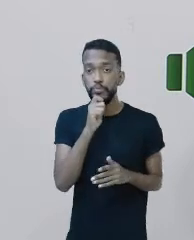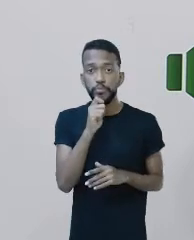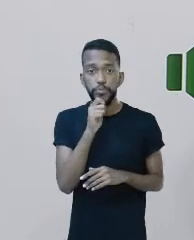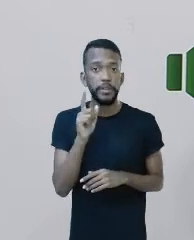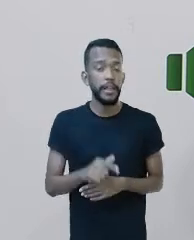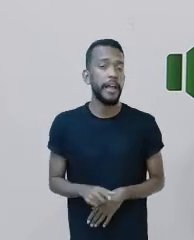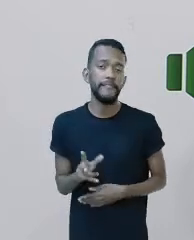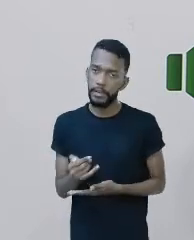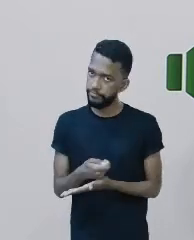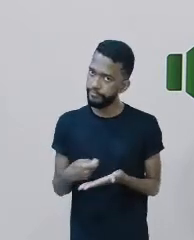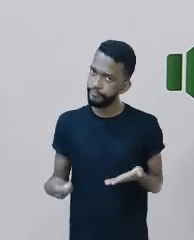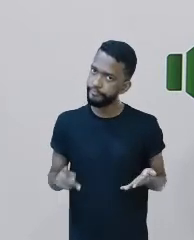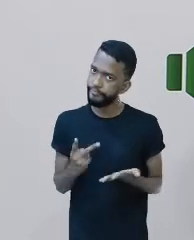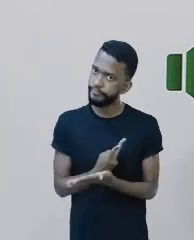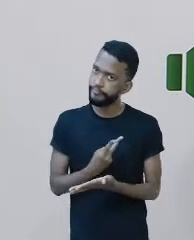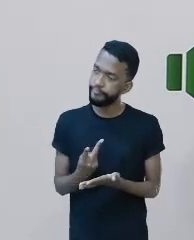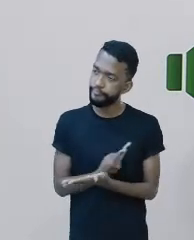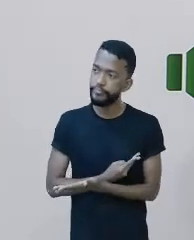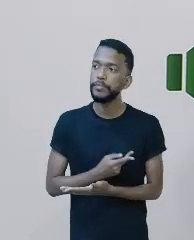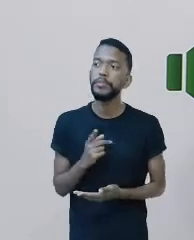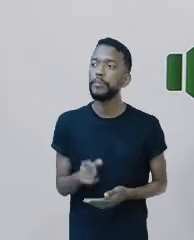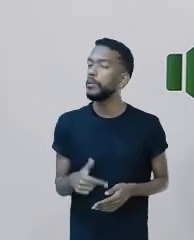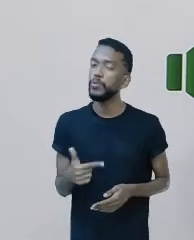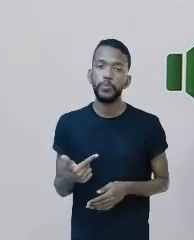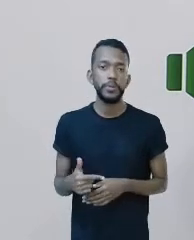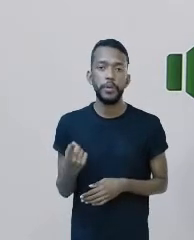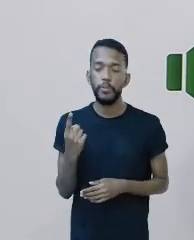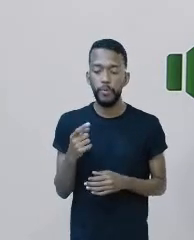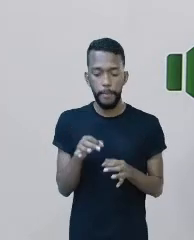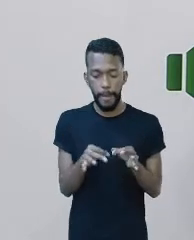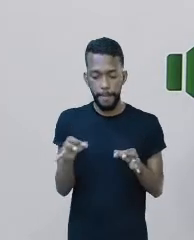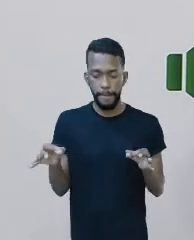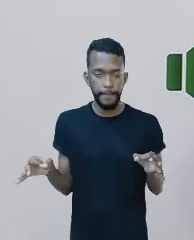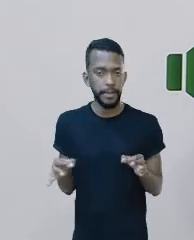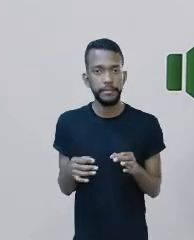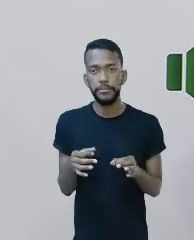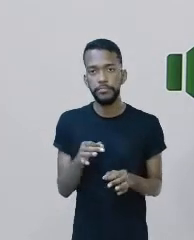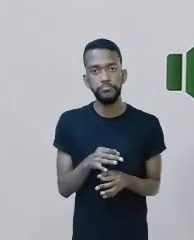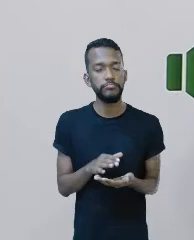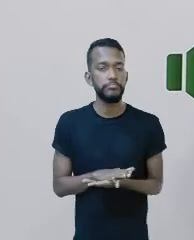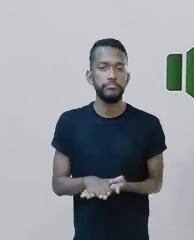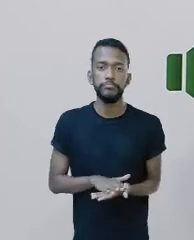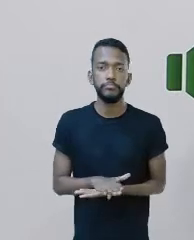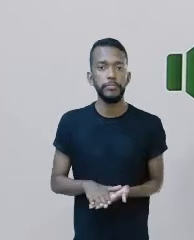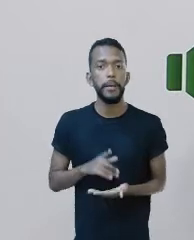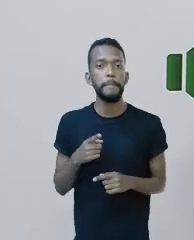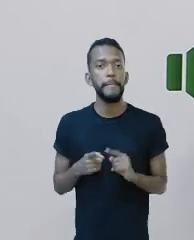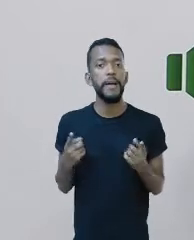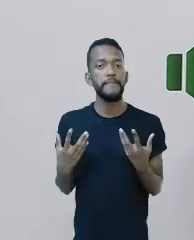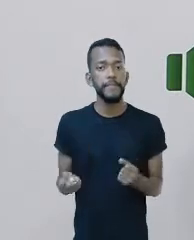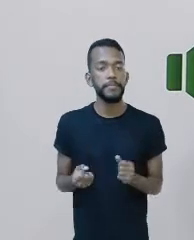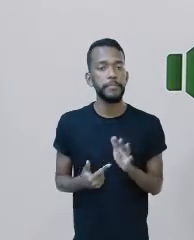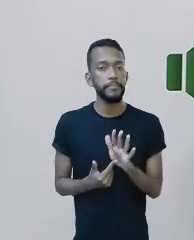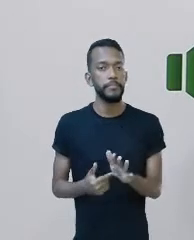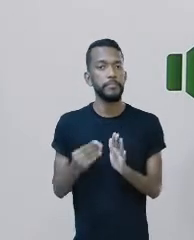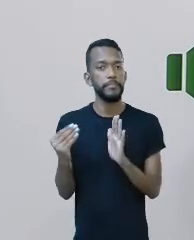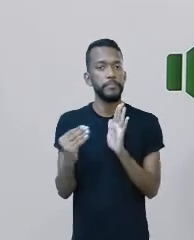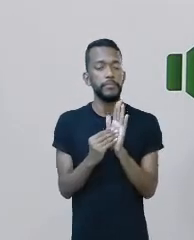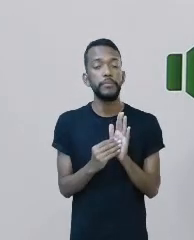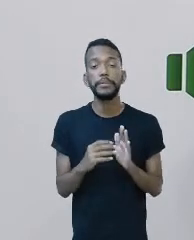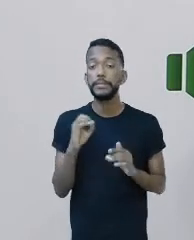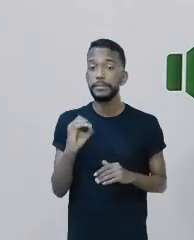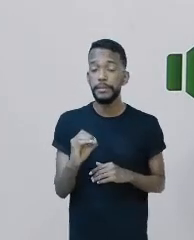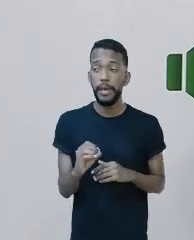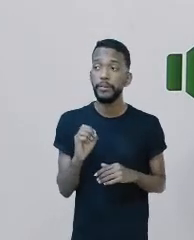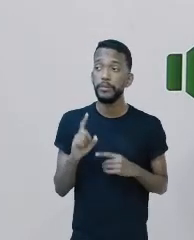estar escrito errado. Então, não tem nenhuma pecinha na dezena, mas vamos colocar o 0. E depois na